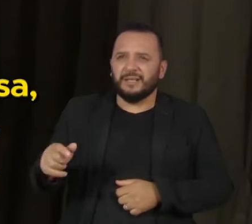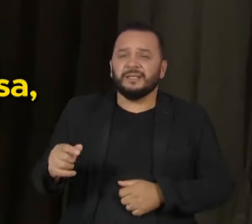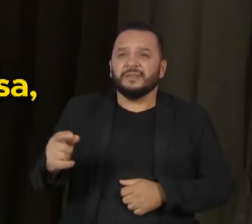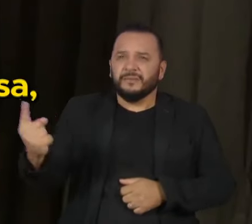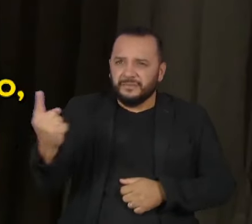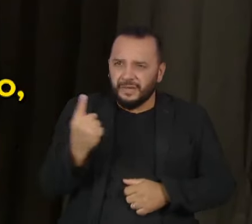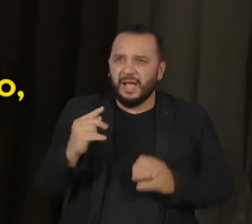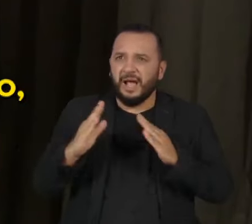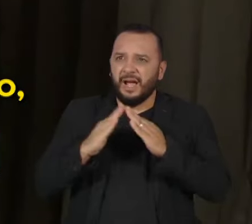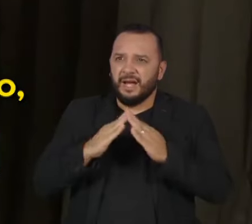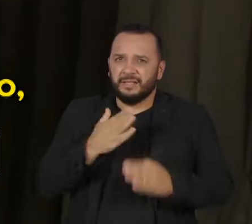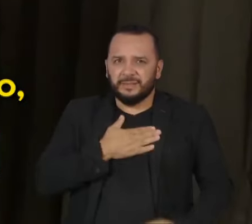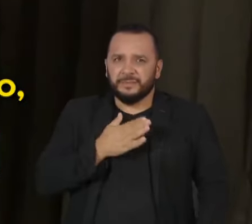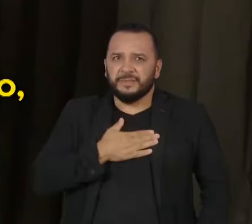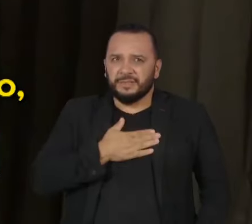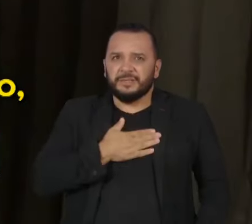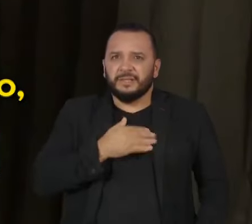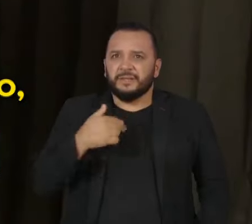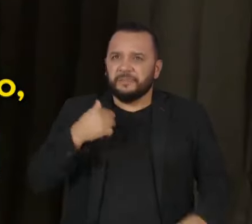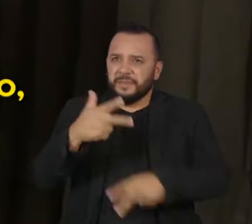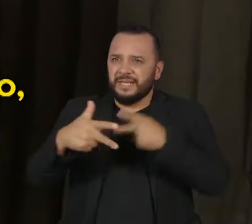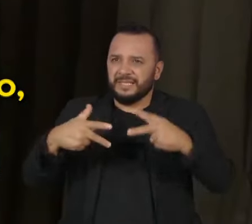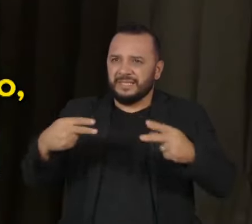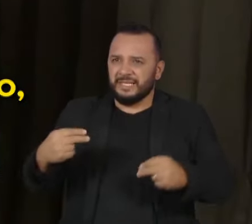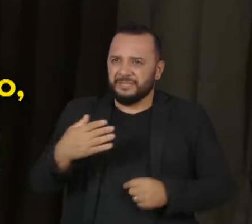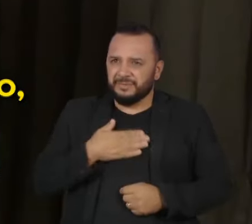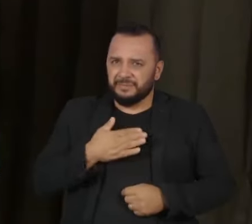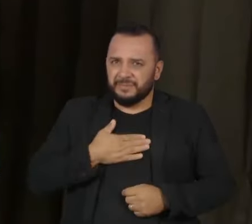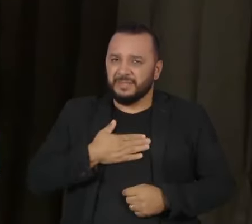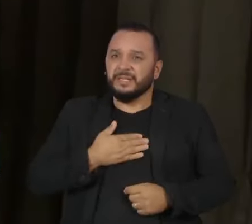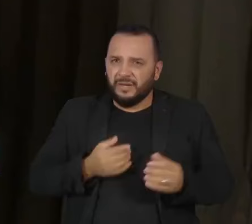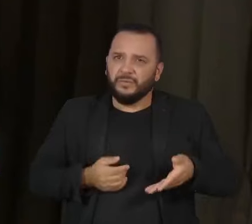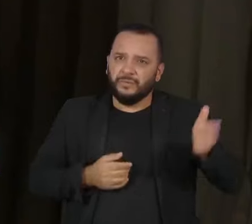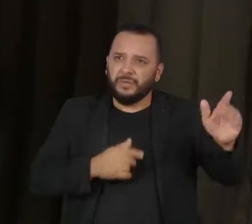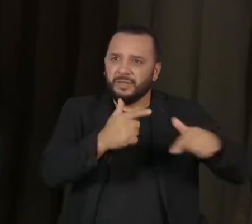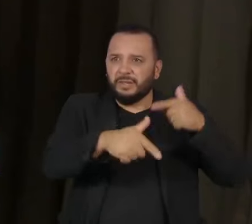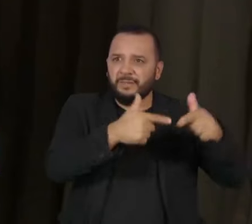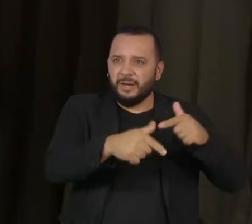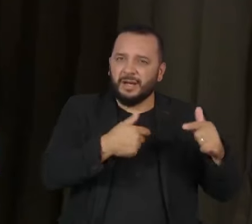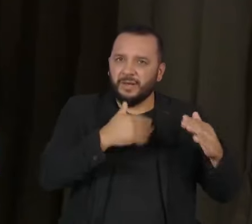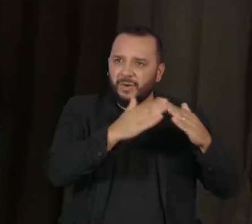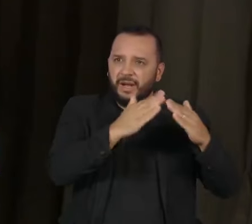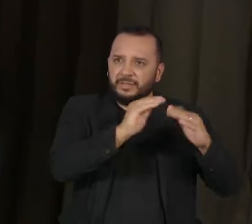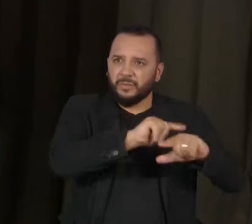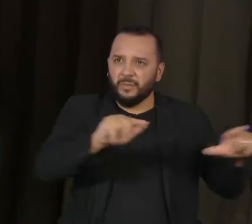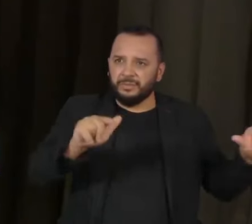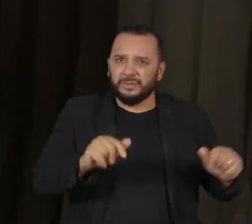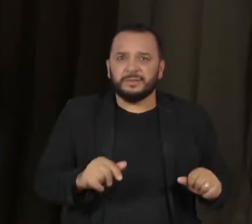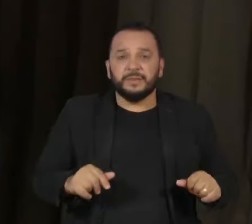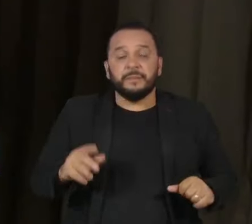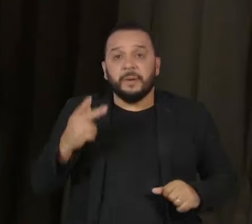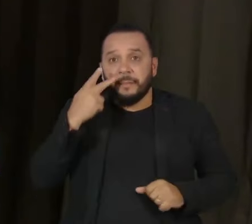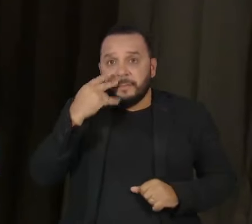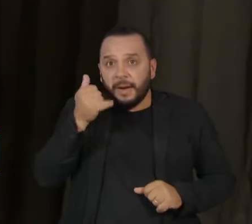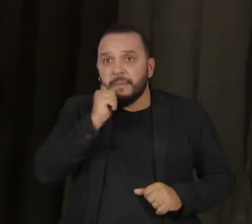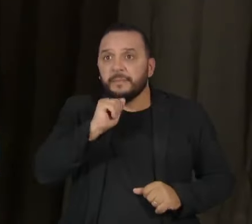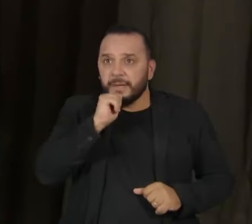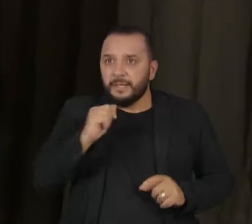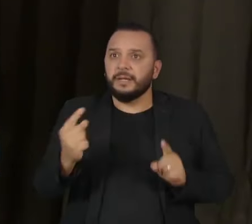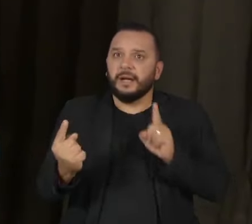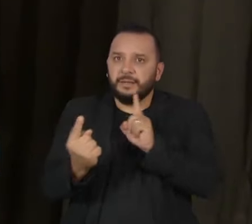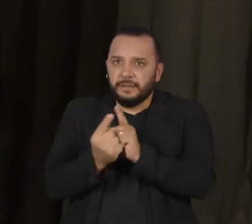frente da minha casa com um presente quando eu estava no trabalho, então eu não estava em casa, mas os meus pais atenderam